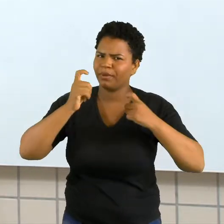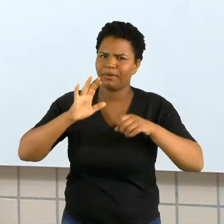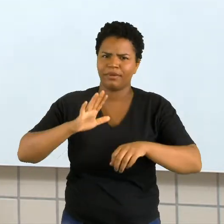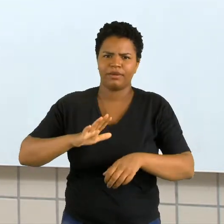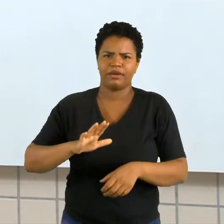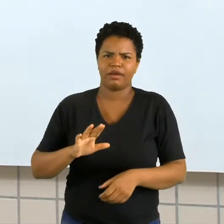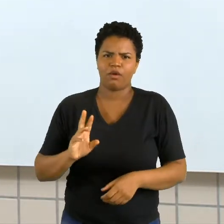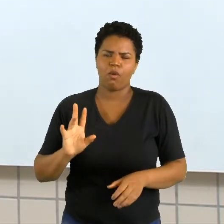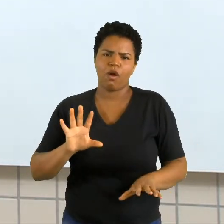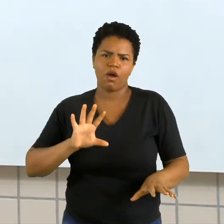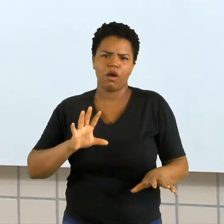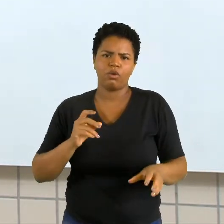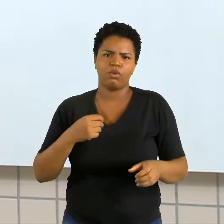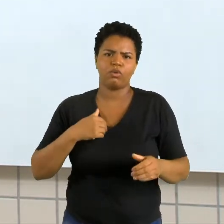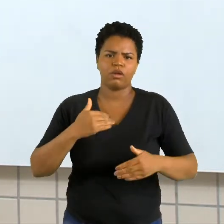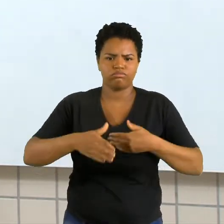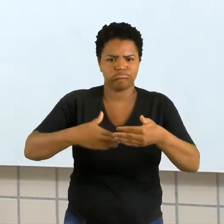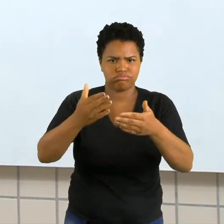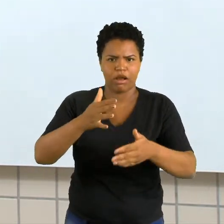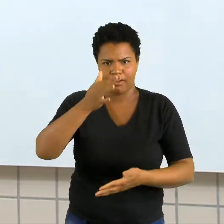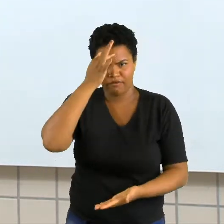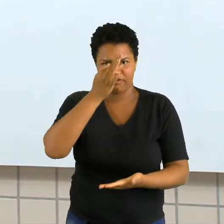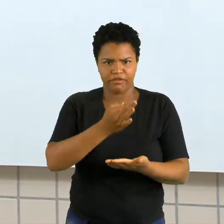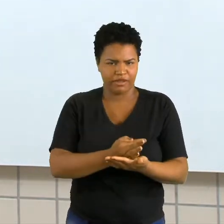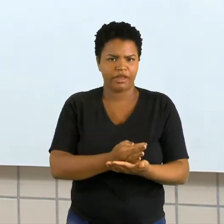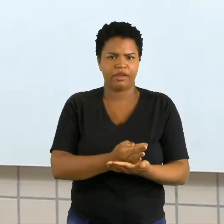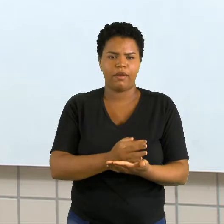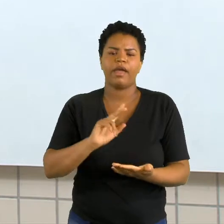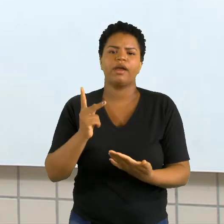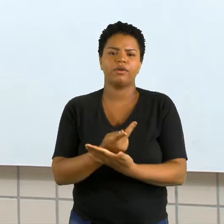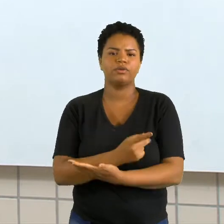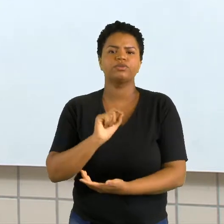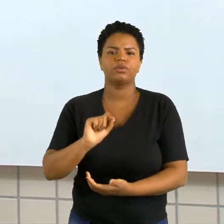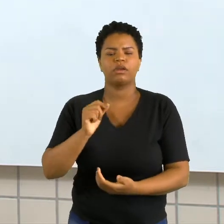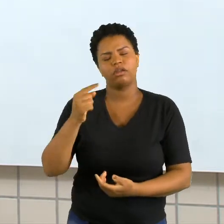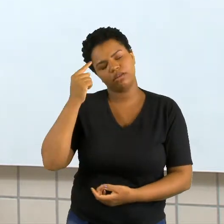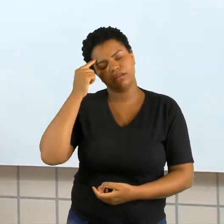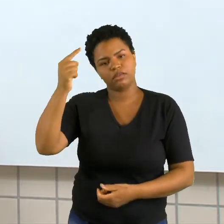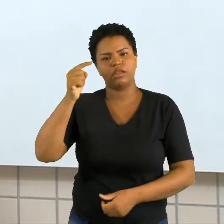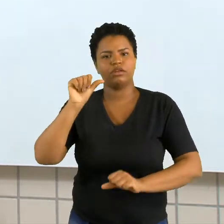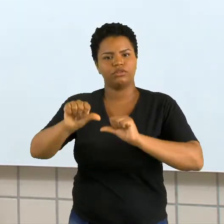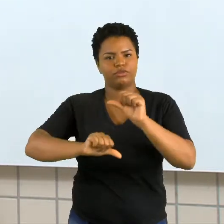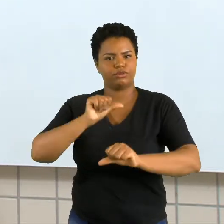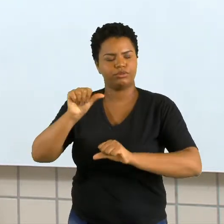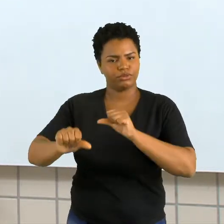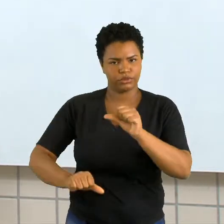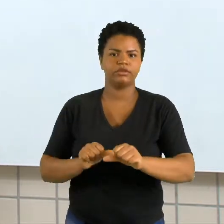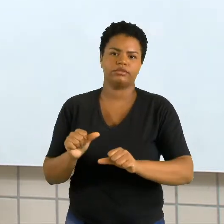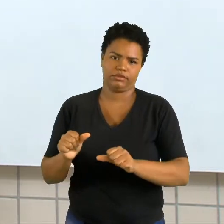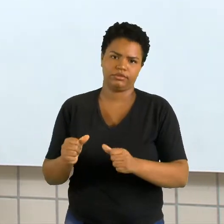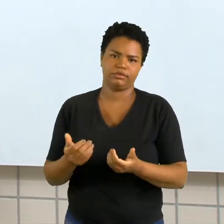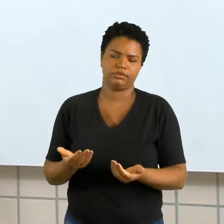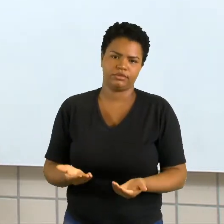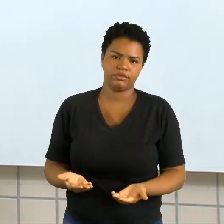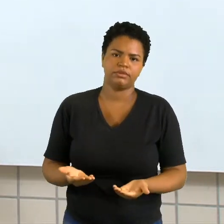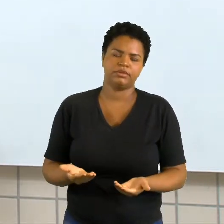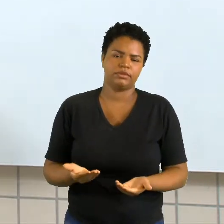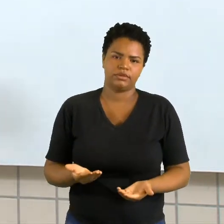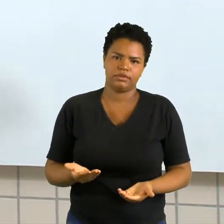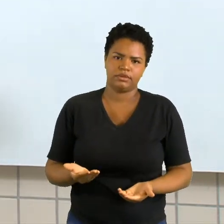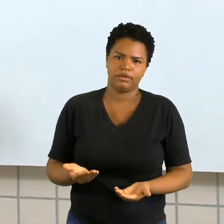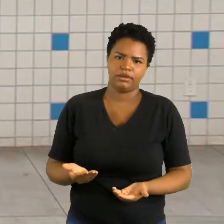da salvação do fiel, que vai ocorrer, ideias reformistas, ideias de reformar, algo que para eles já